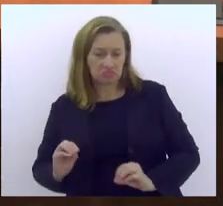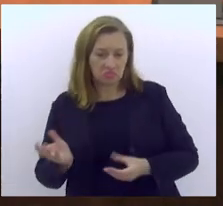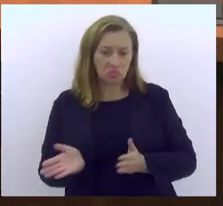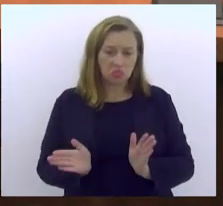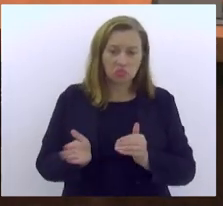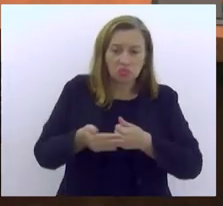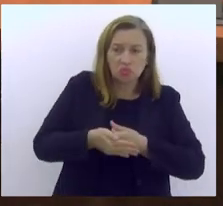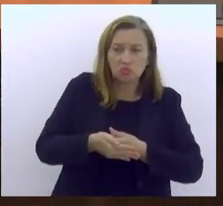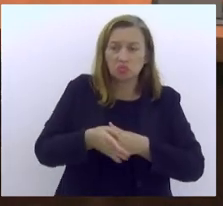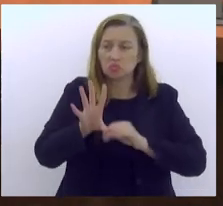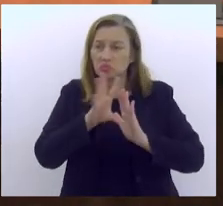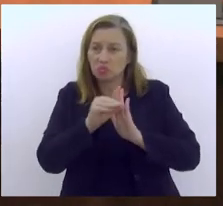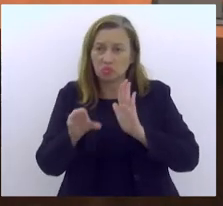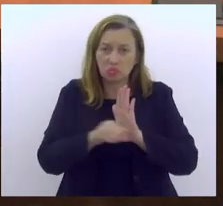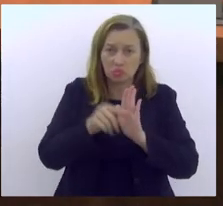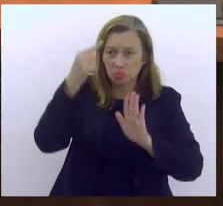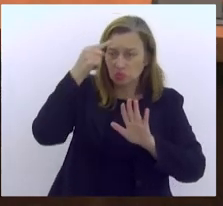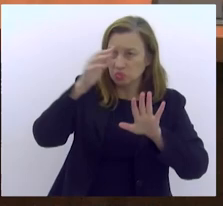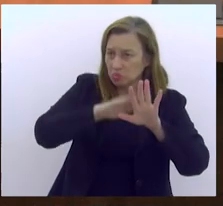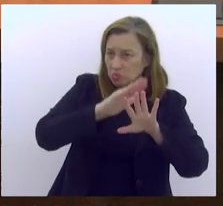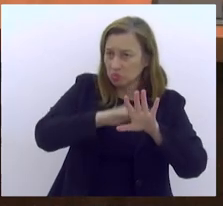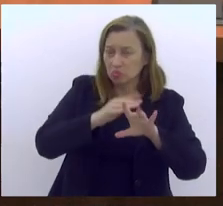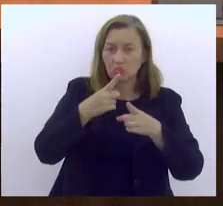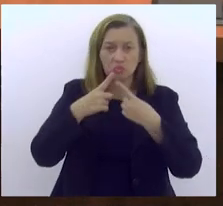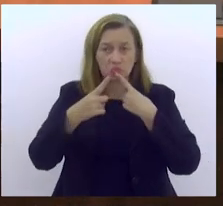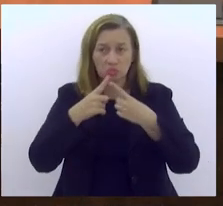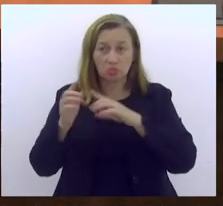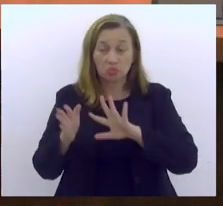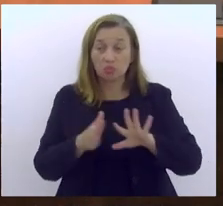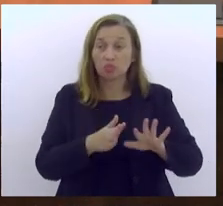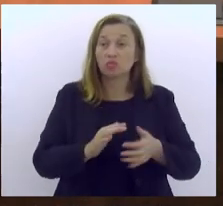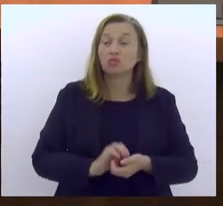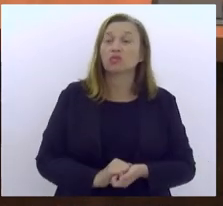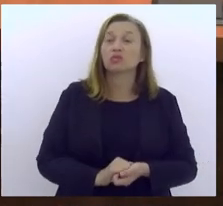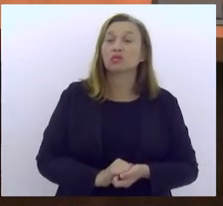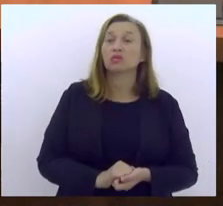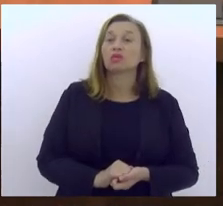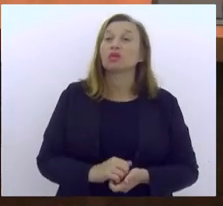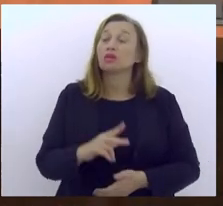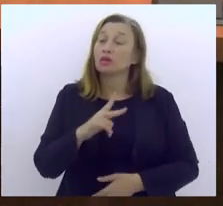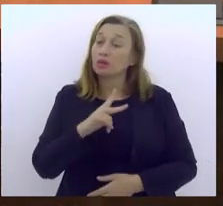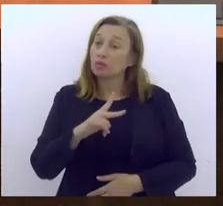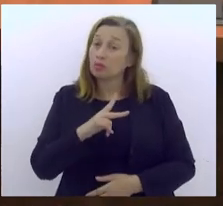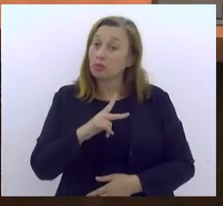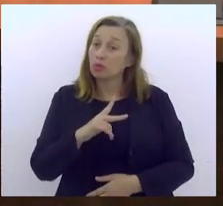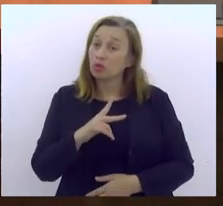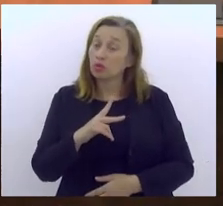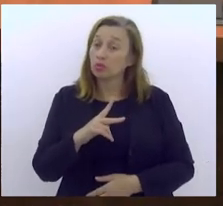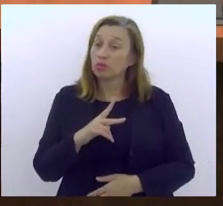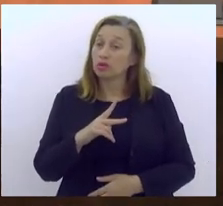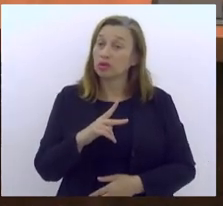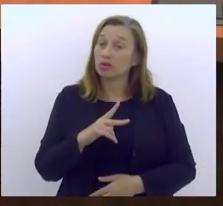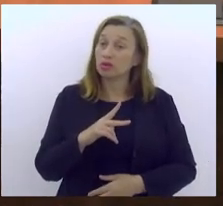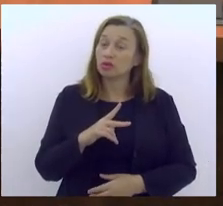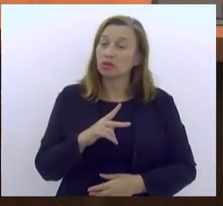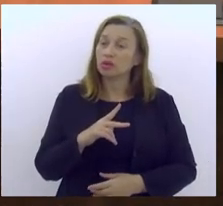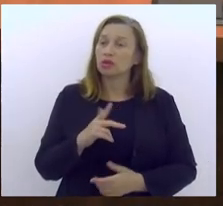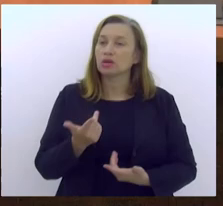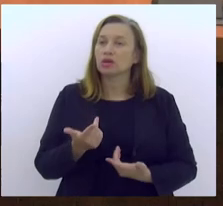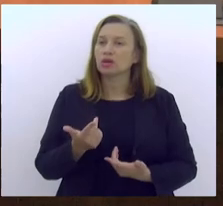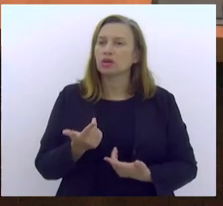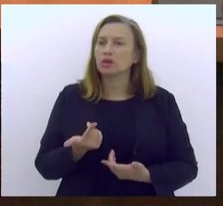aí conteúdos ideológicos nessa discussão. Inclusive, no que diz respeito à própria nomenclatura, não houve aqui